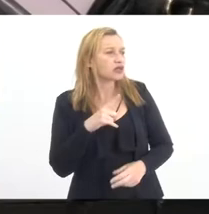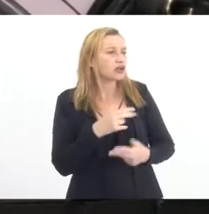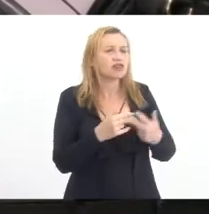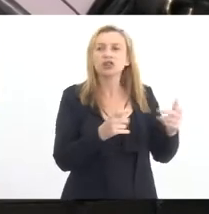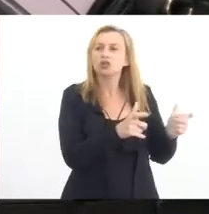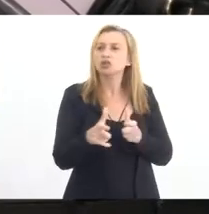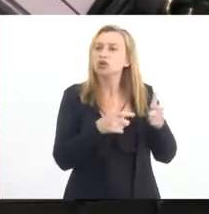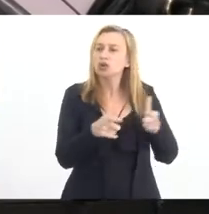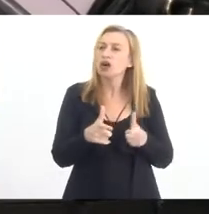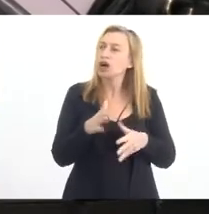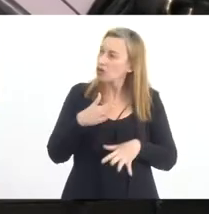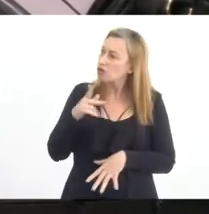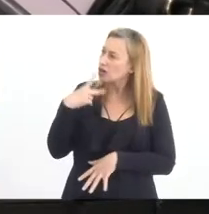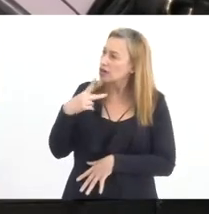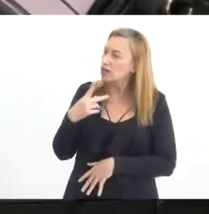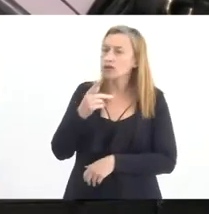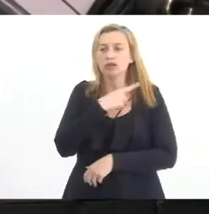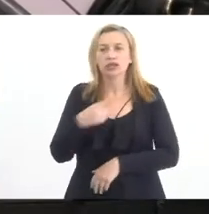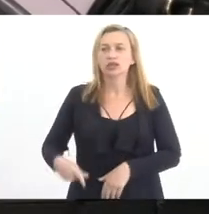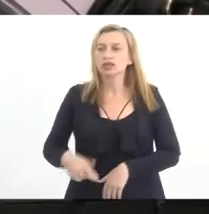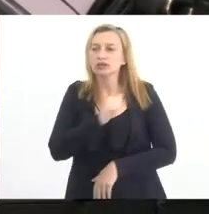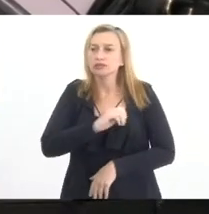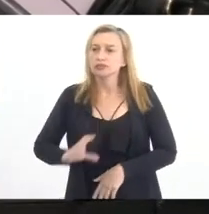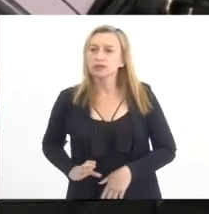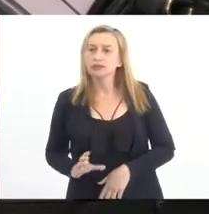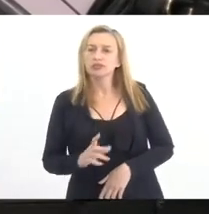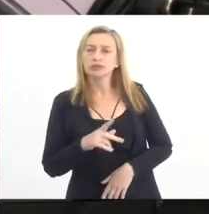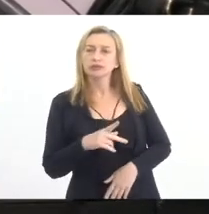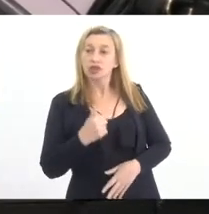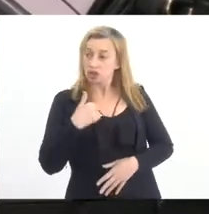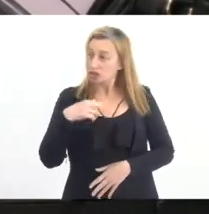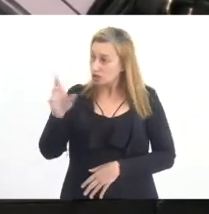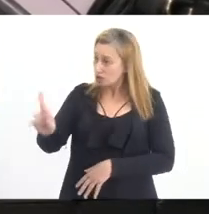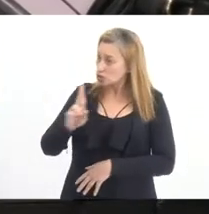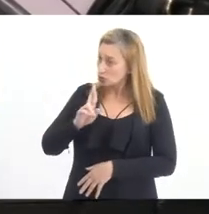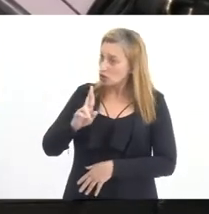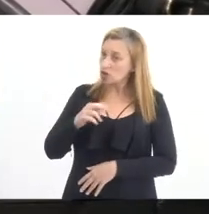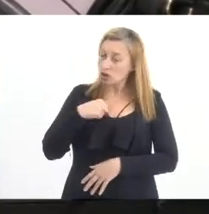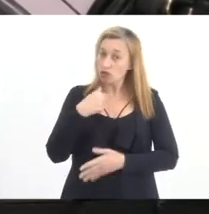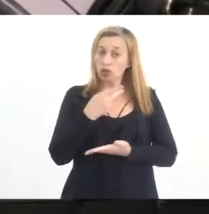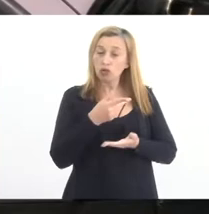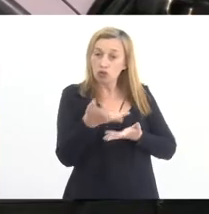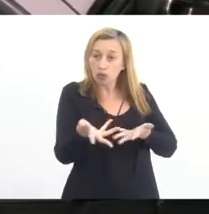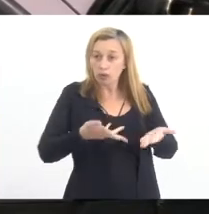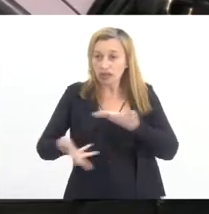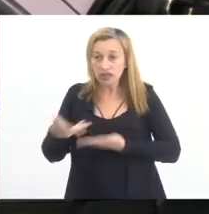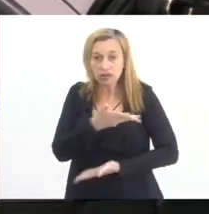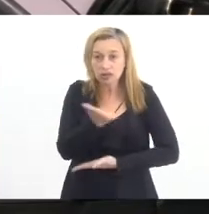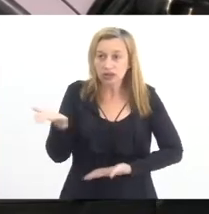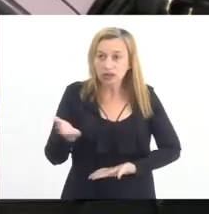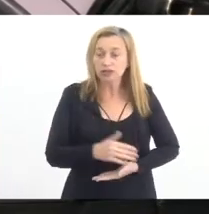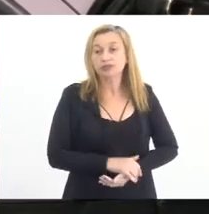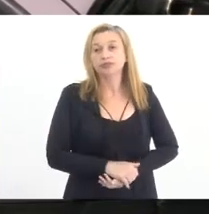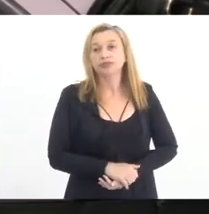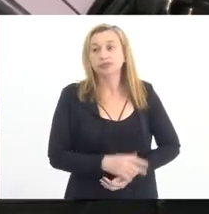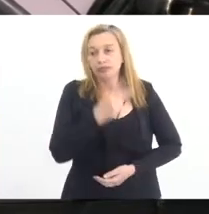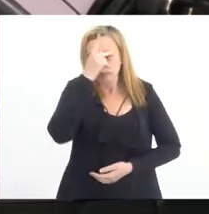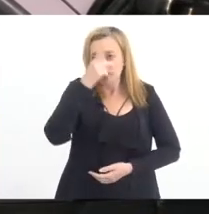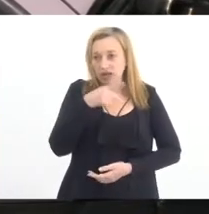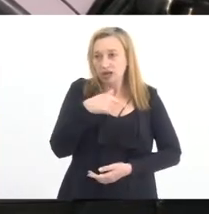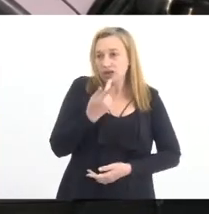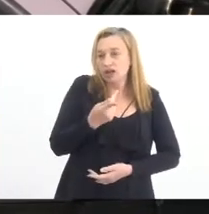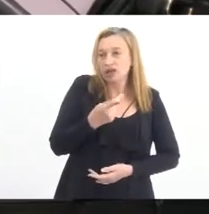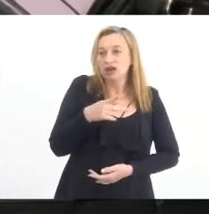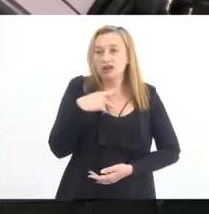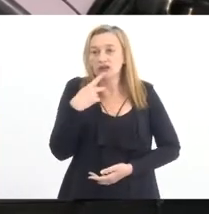sugestão ao presidente André Siciliano, que me respondeu da seguinte forma, que até vou compartilhar com vocês. Ah, o pessoal da UESO, acho que lá